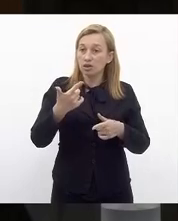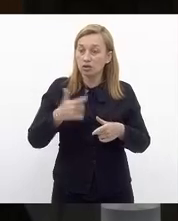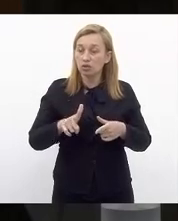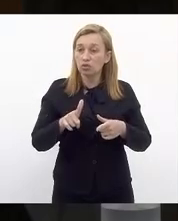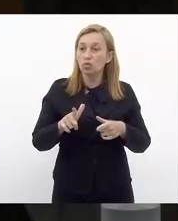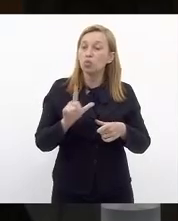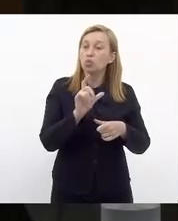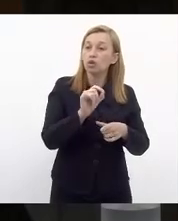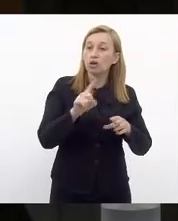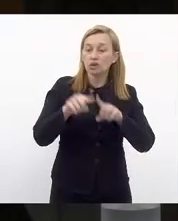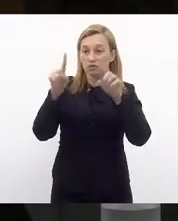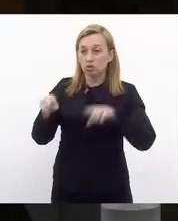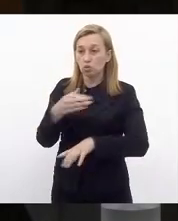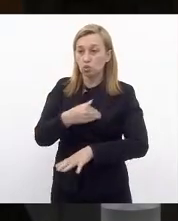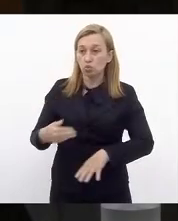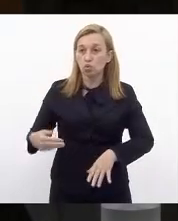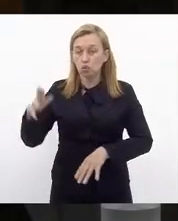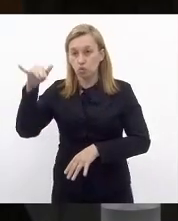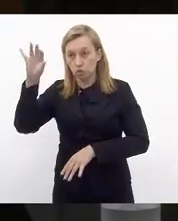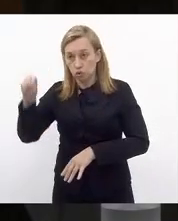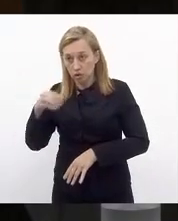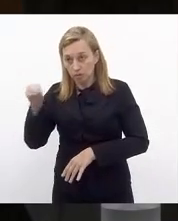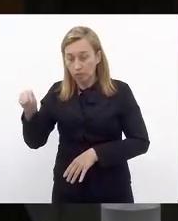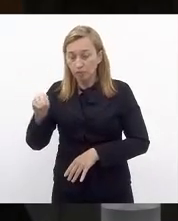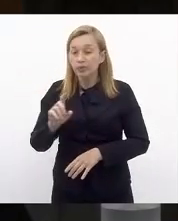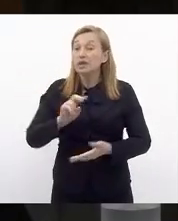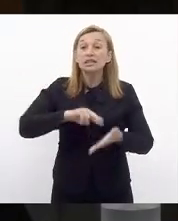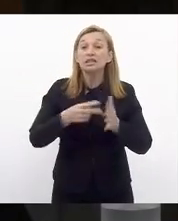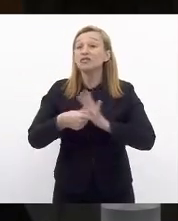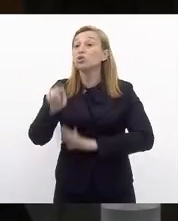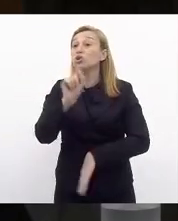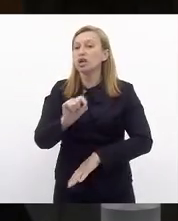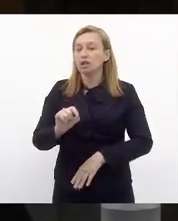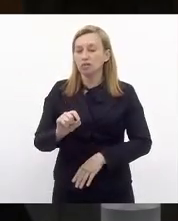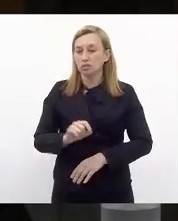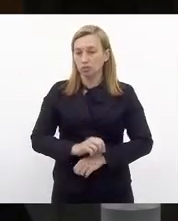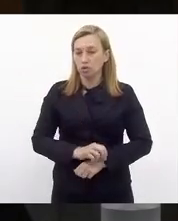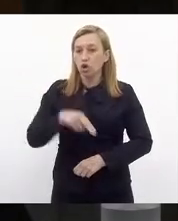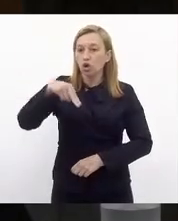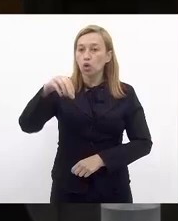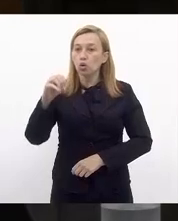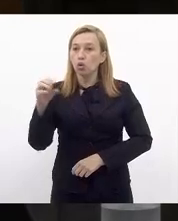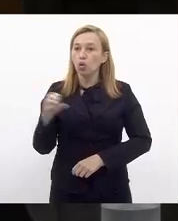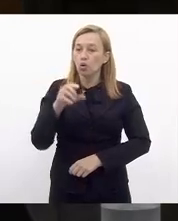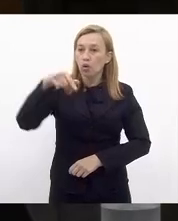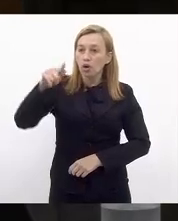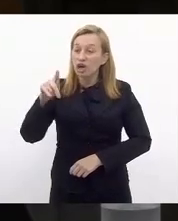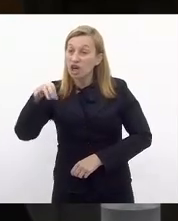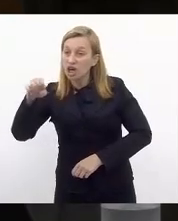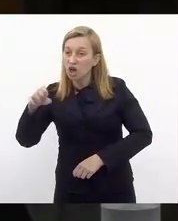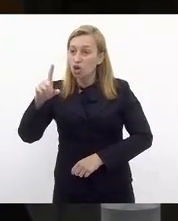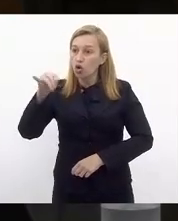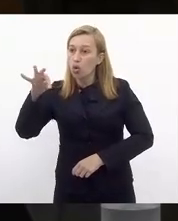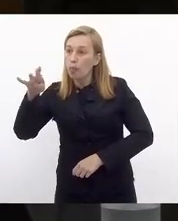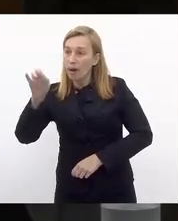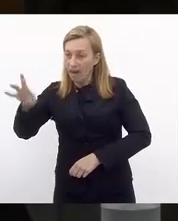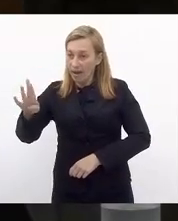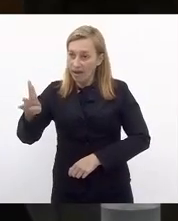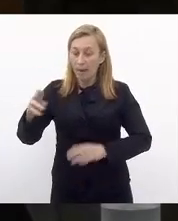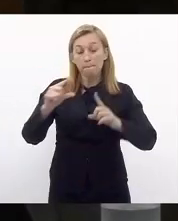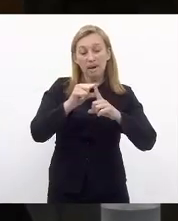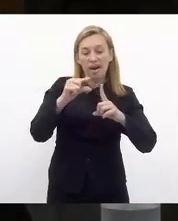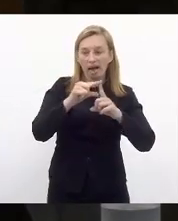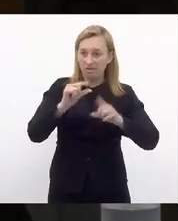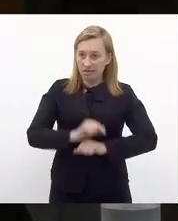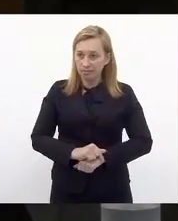disposto a servidores da União e o que que significa esse no que couber quando a gente vai ao Decreto que